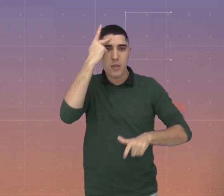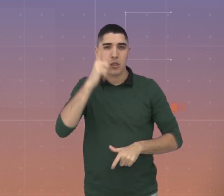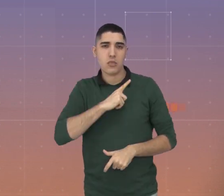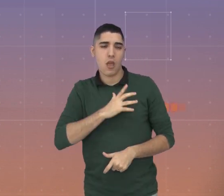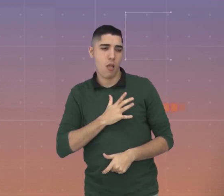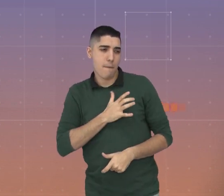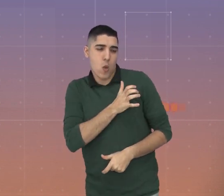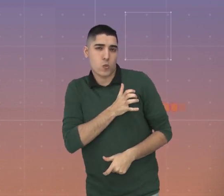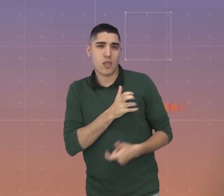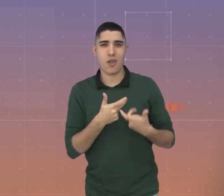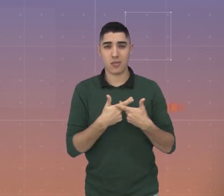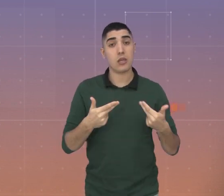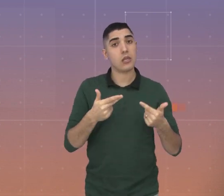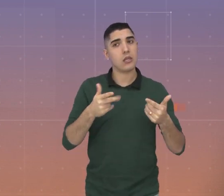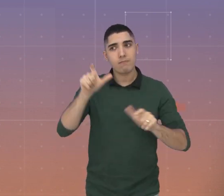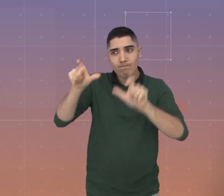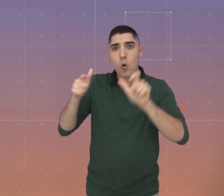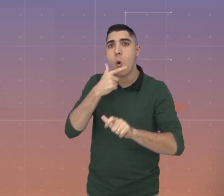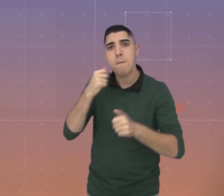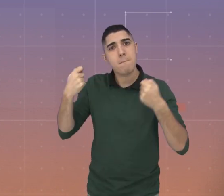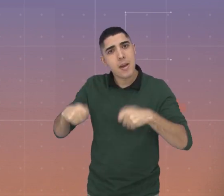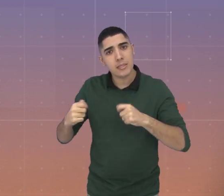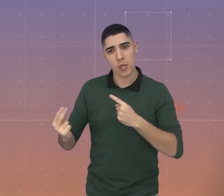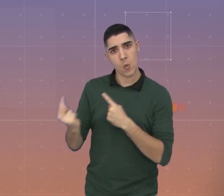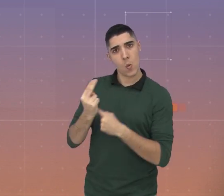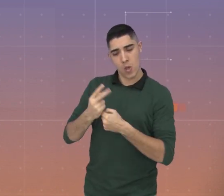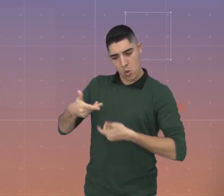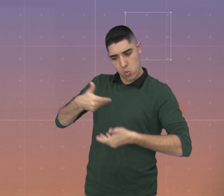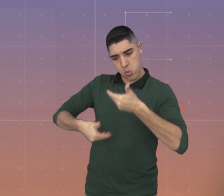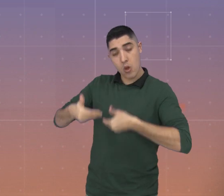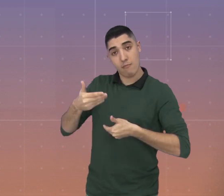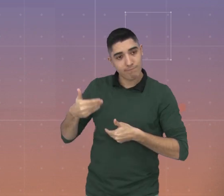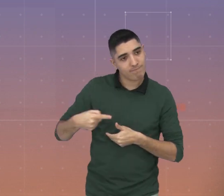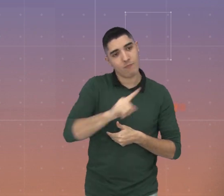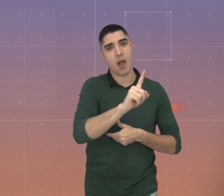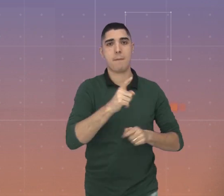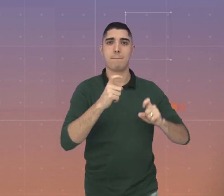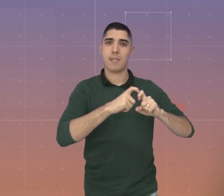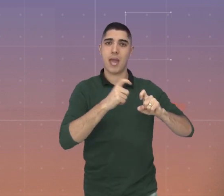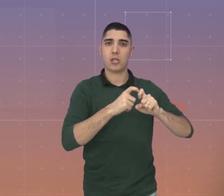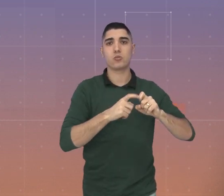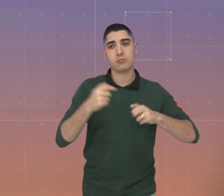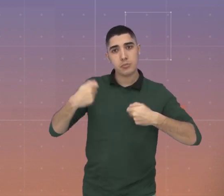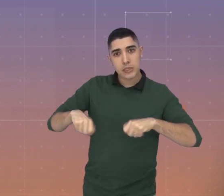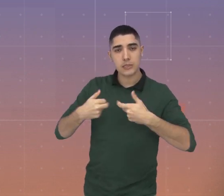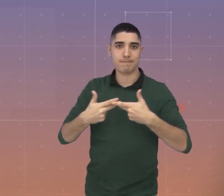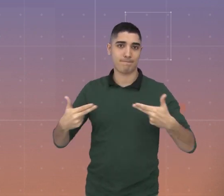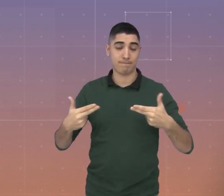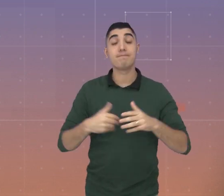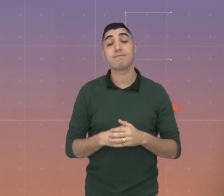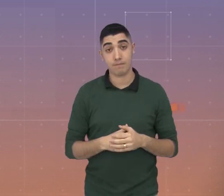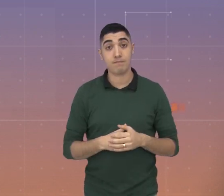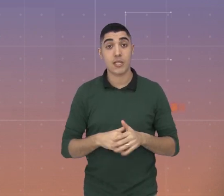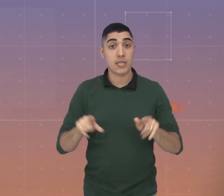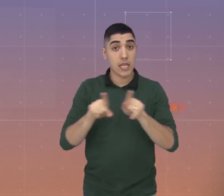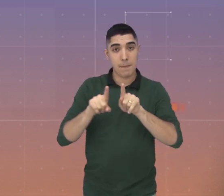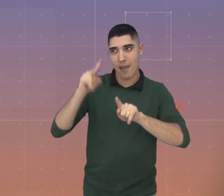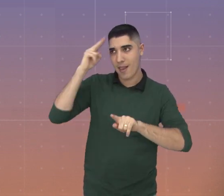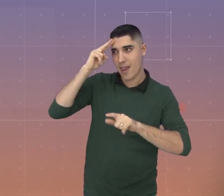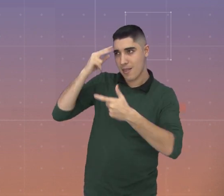combater o preconceito e incentivar os homens a se cuidarem e procurarem um médico quando necessário. E na